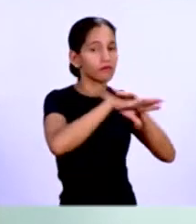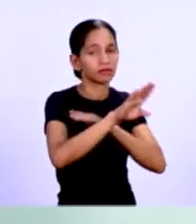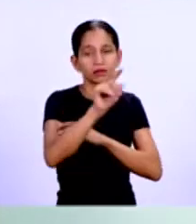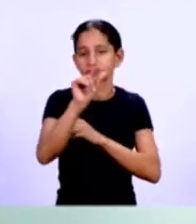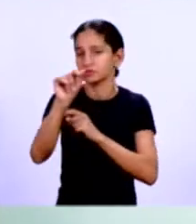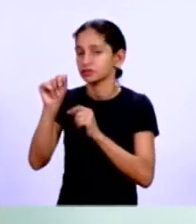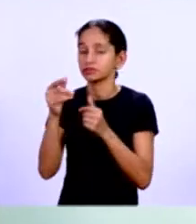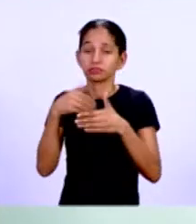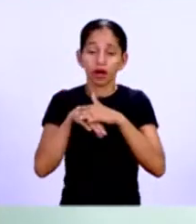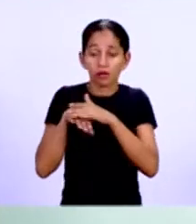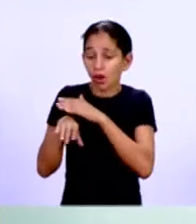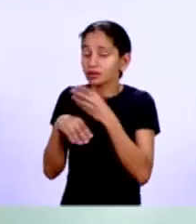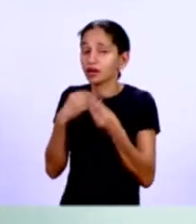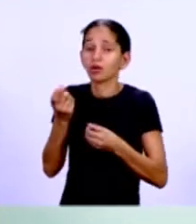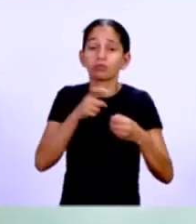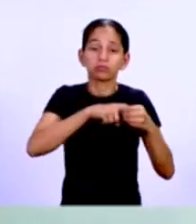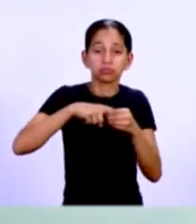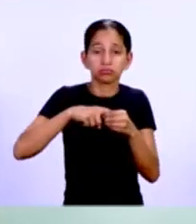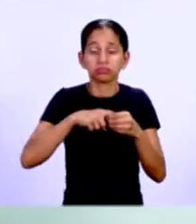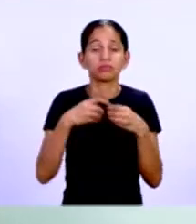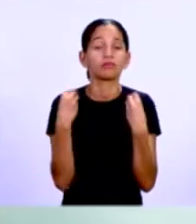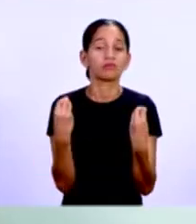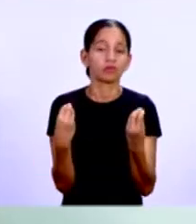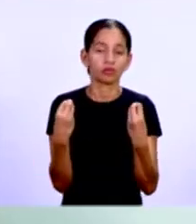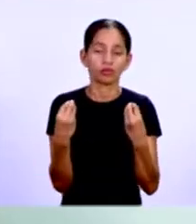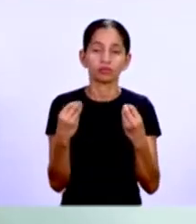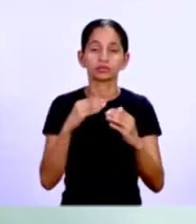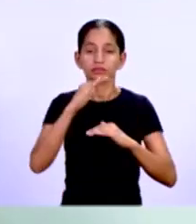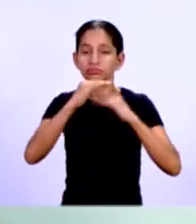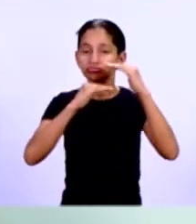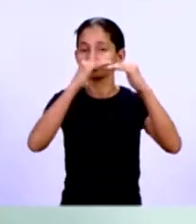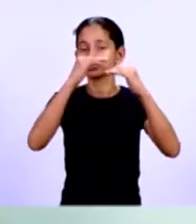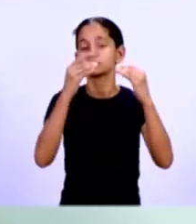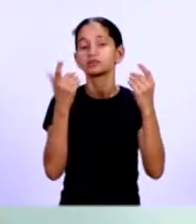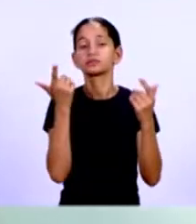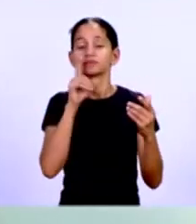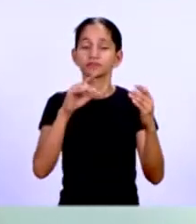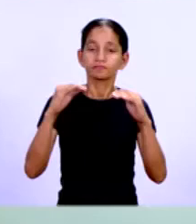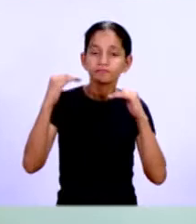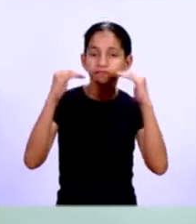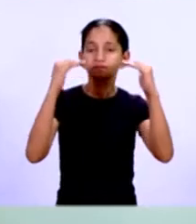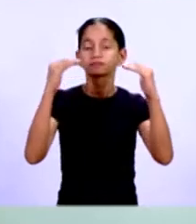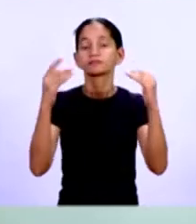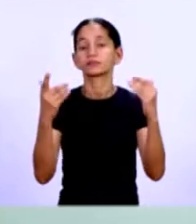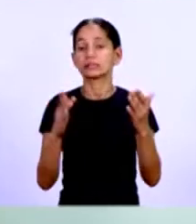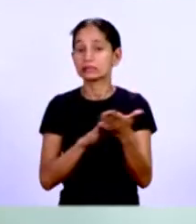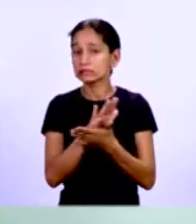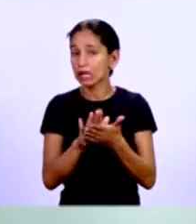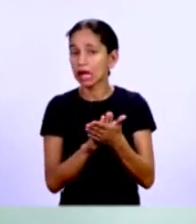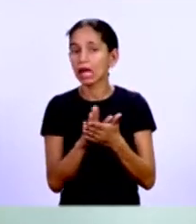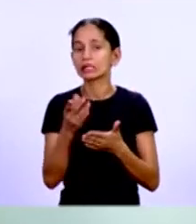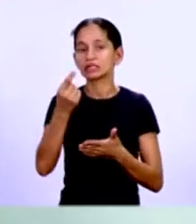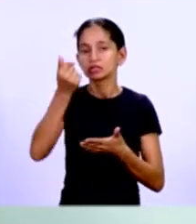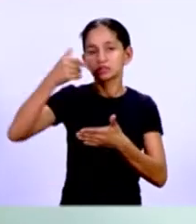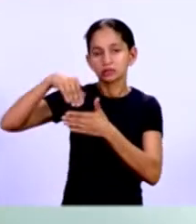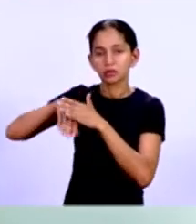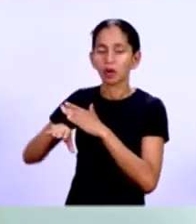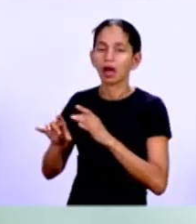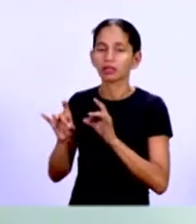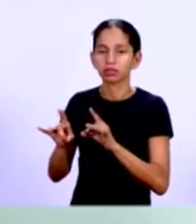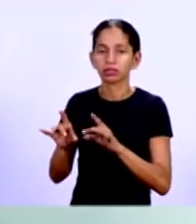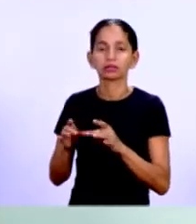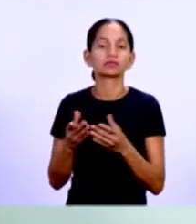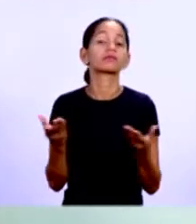principalmente, buscar investimentos que vão render uma taxa acima da inflação. Por isso, nada de deixar dinheiro parado em casa, sacar